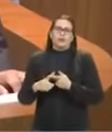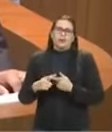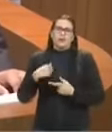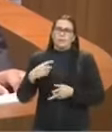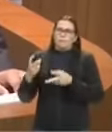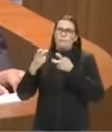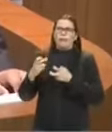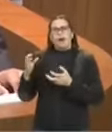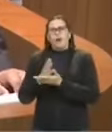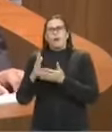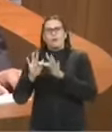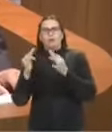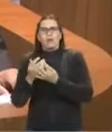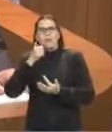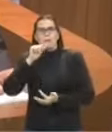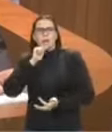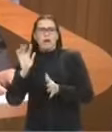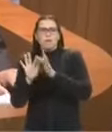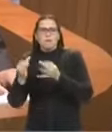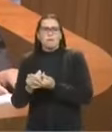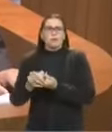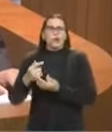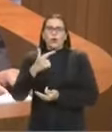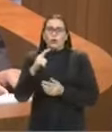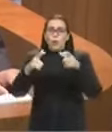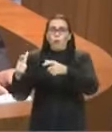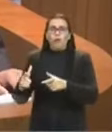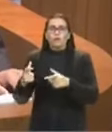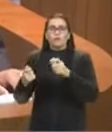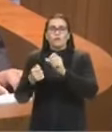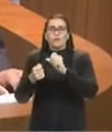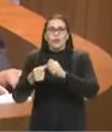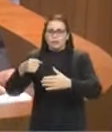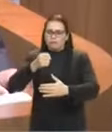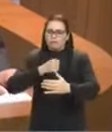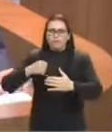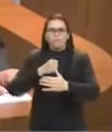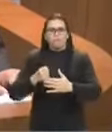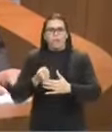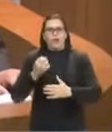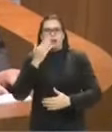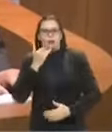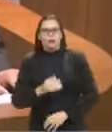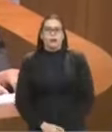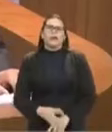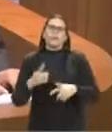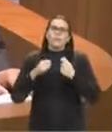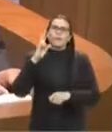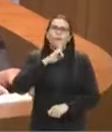que esses restaurantes populares possam atender também essas cidades que foram atingidas agora de forma emergente, para a